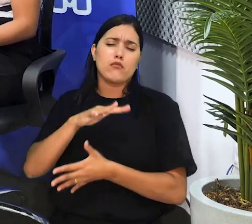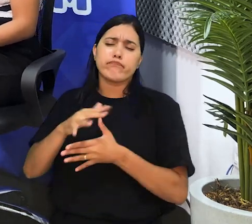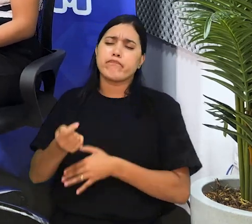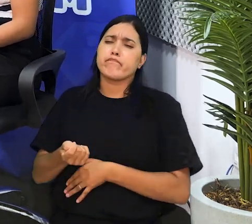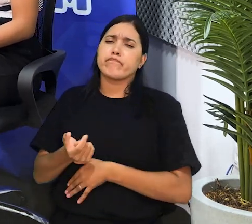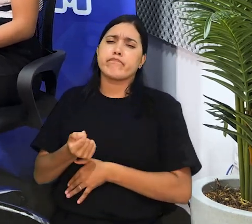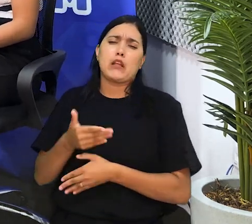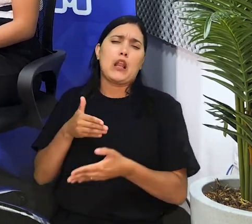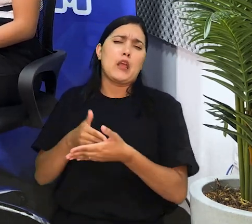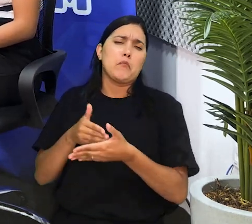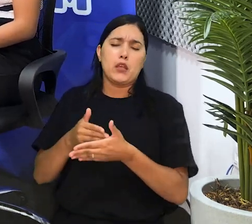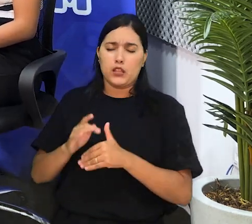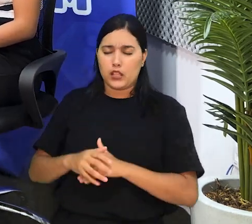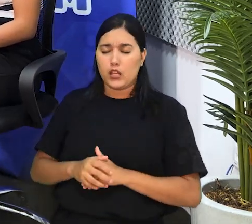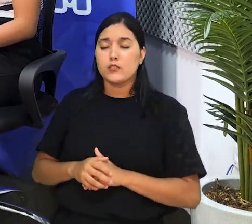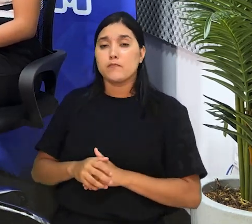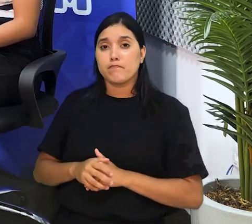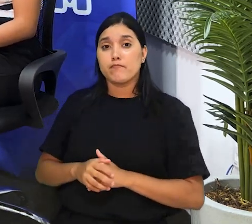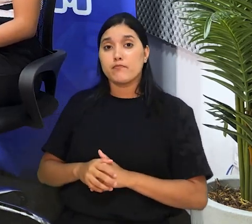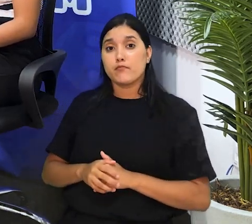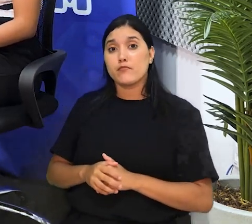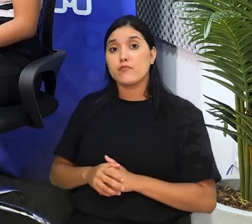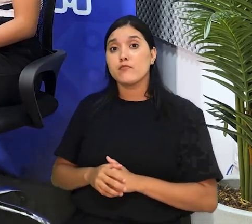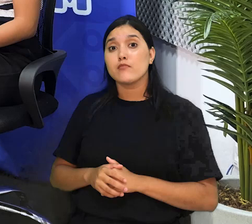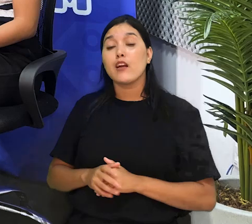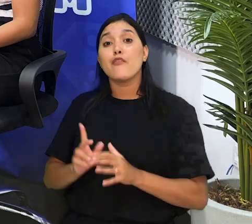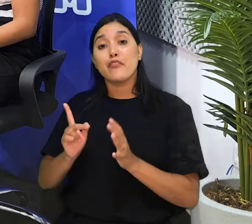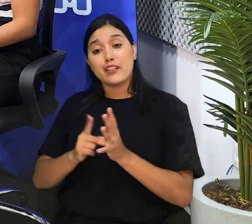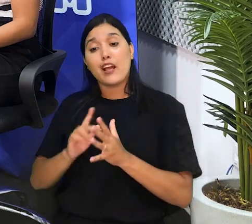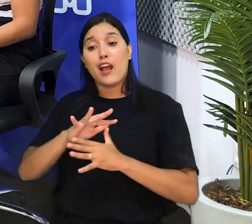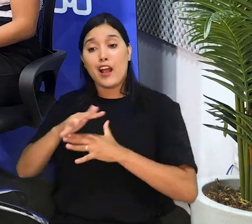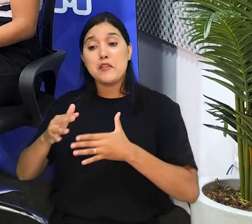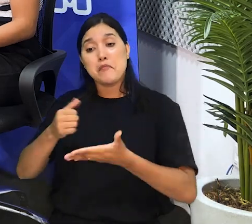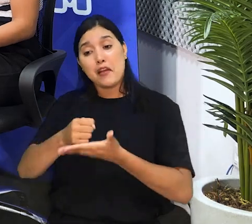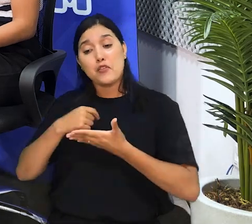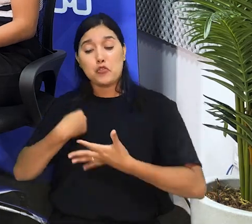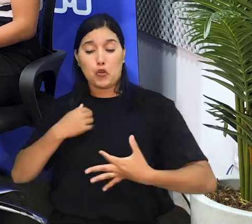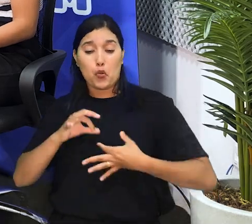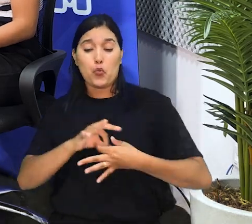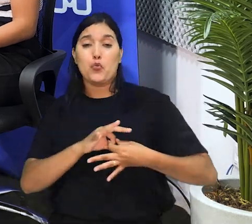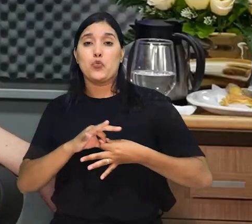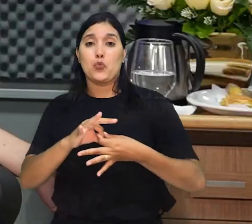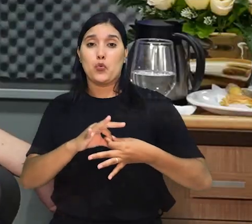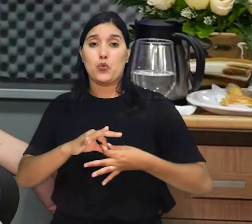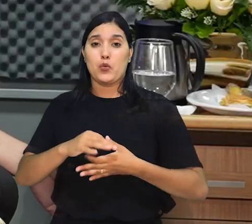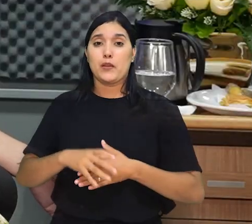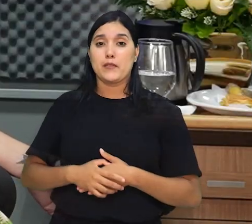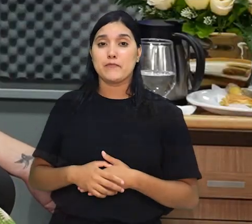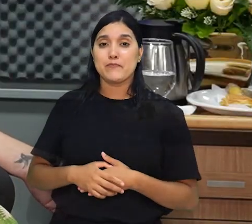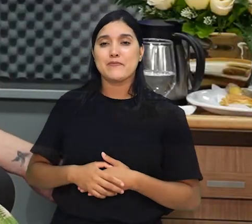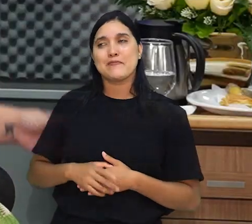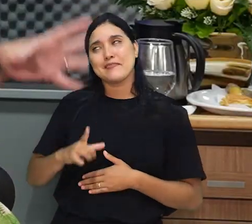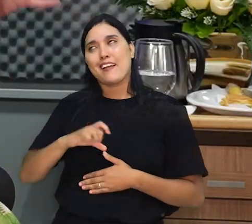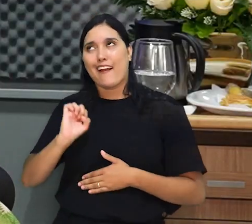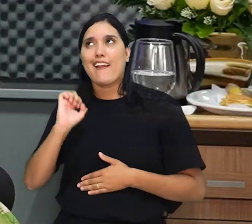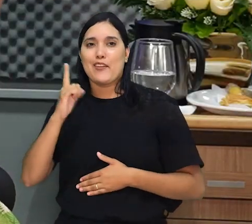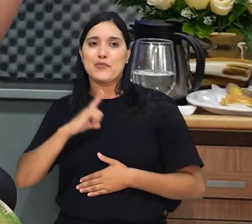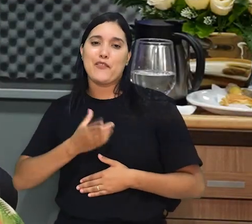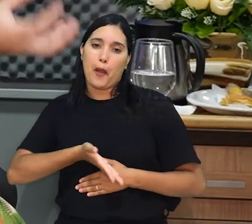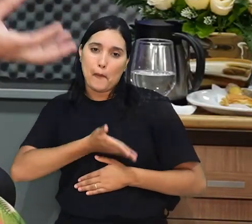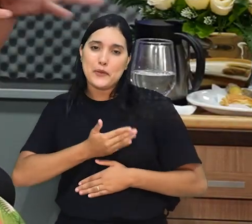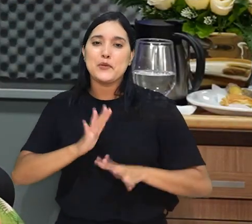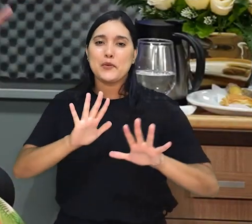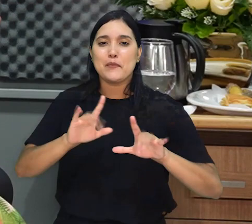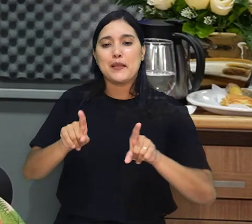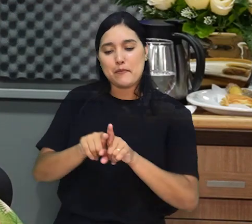quando a gente começou a se relacionar, era bem limitado o conhecimento dele com Libras, sabe? Foi através